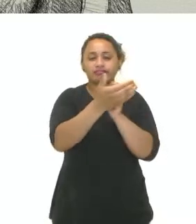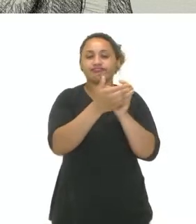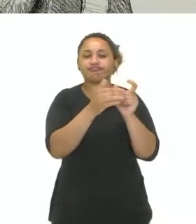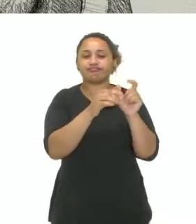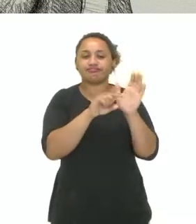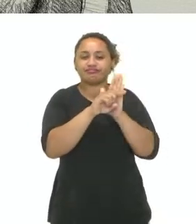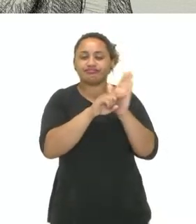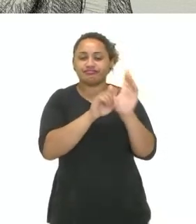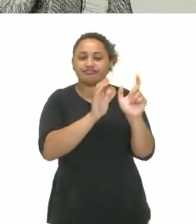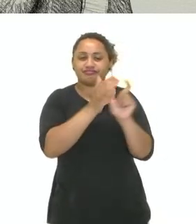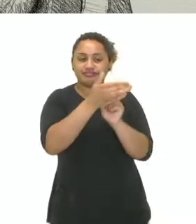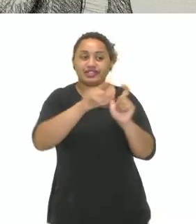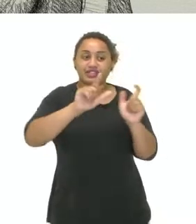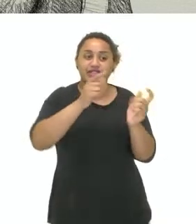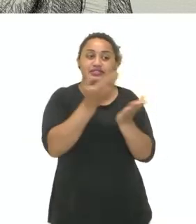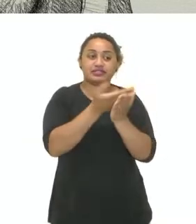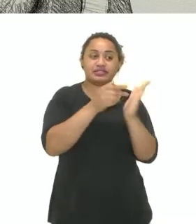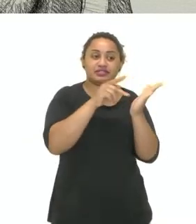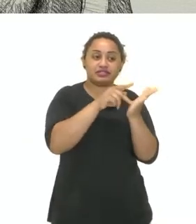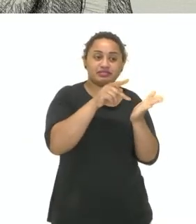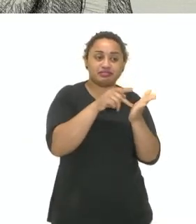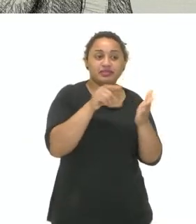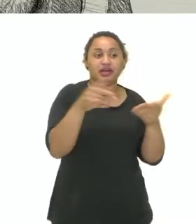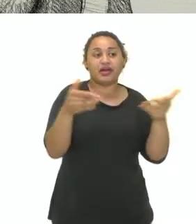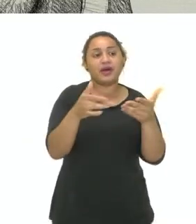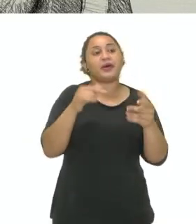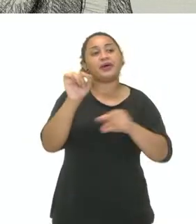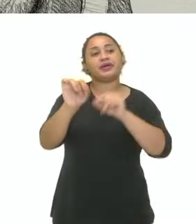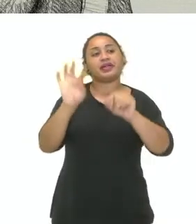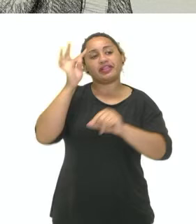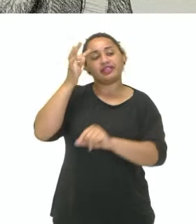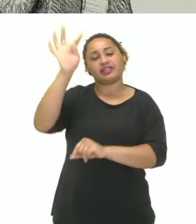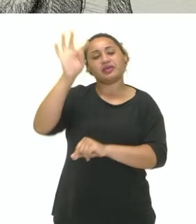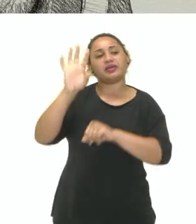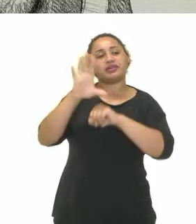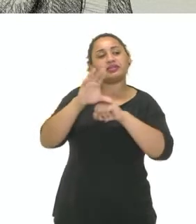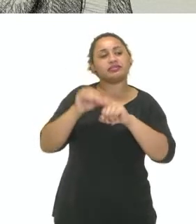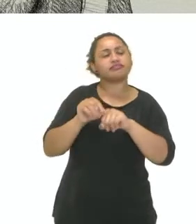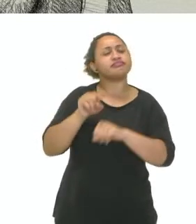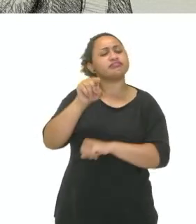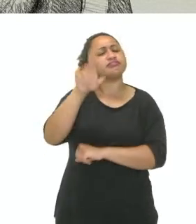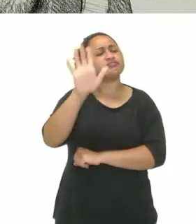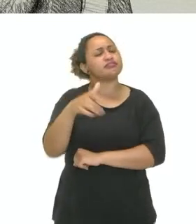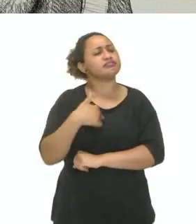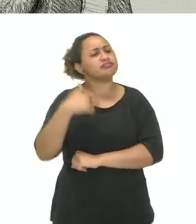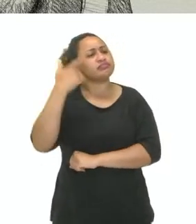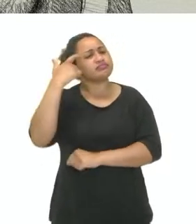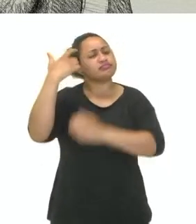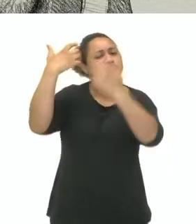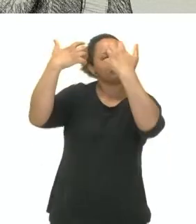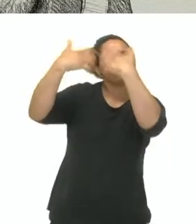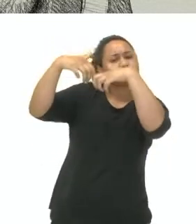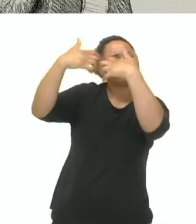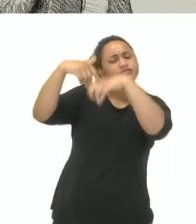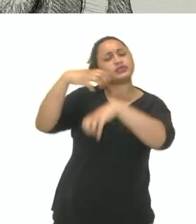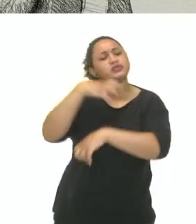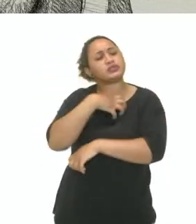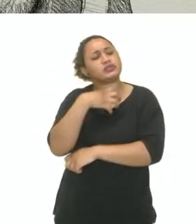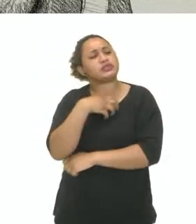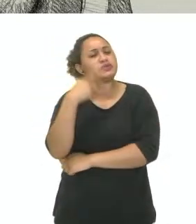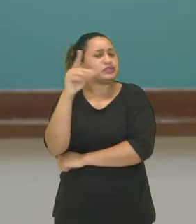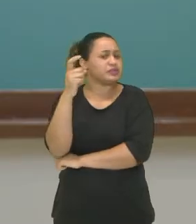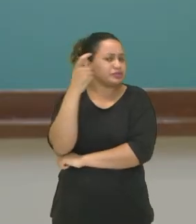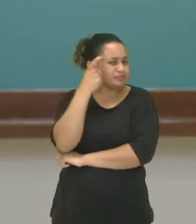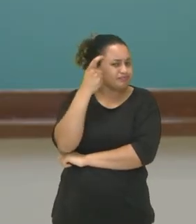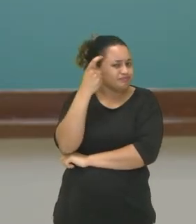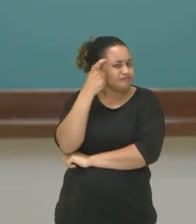limites do conhecimento, ou ainda, teoria do conhecimento. E você, já refletiu sobre a sua forma de